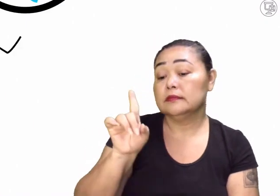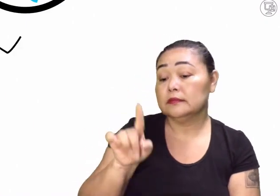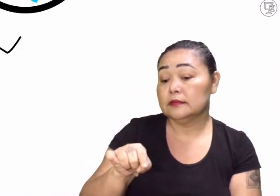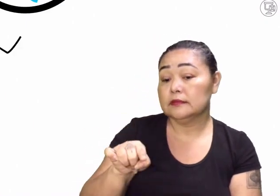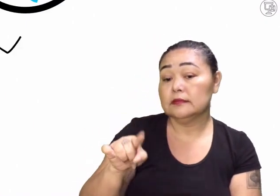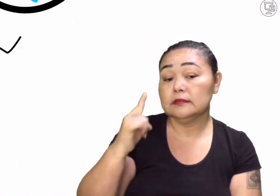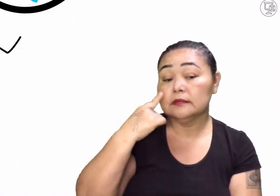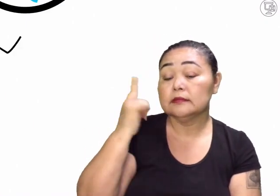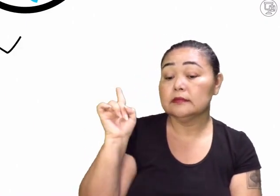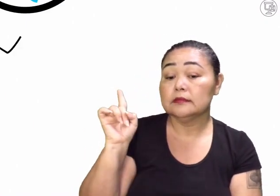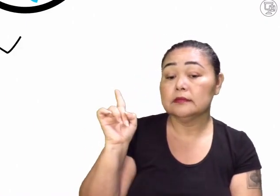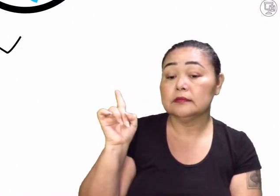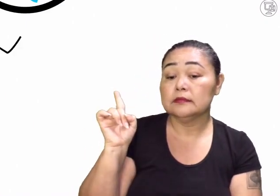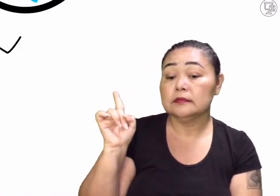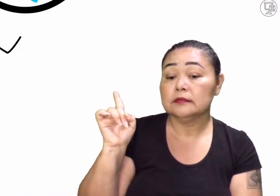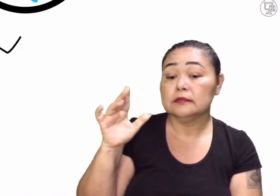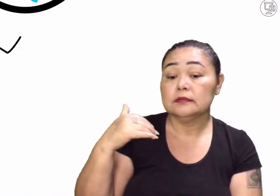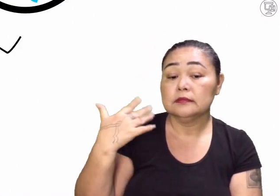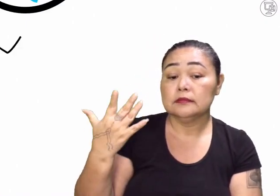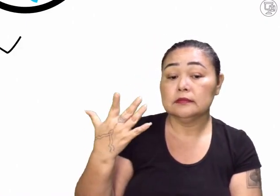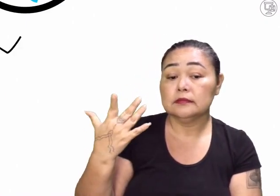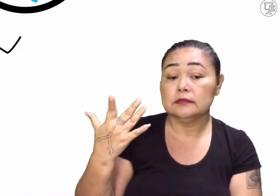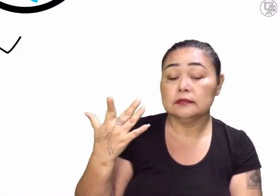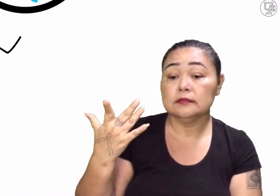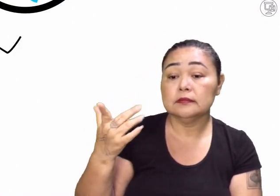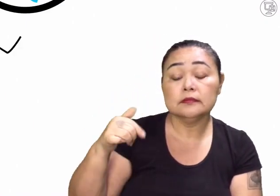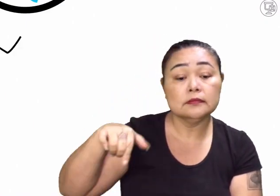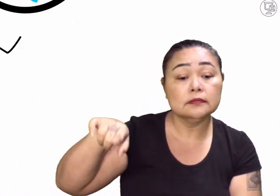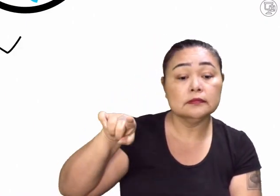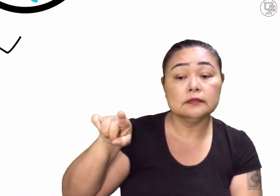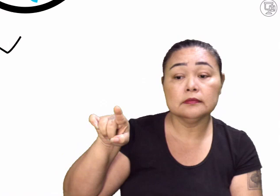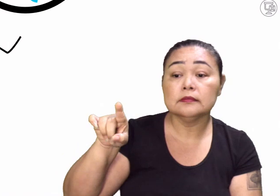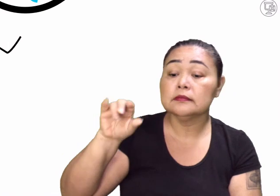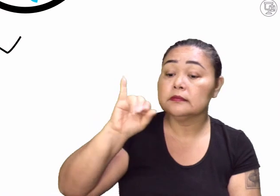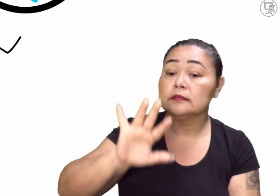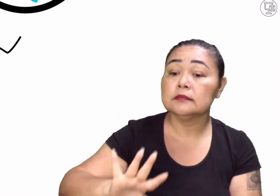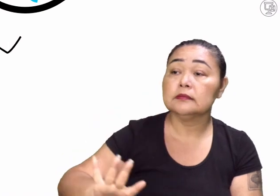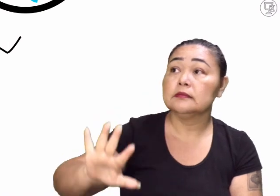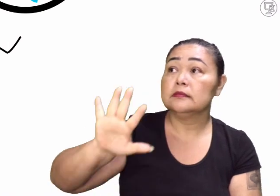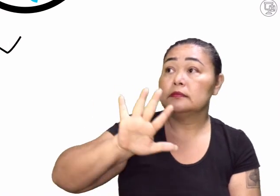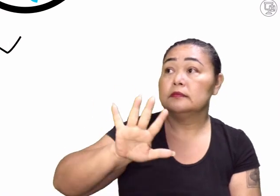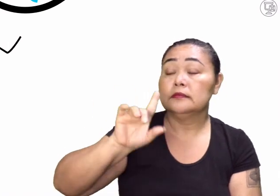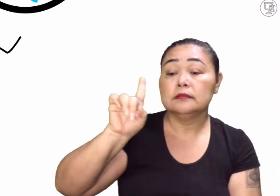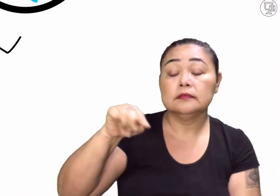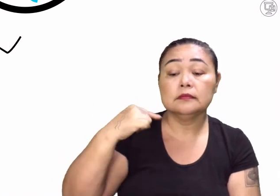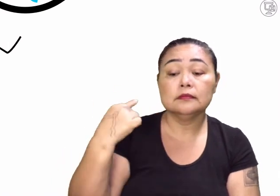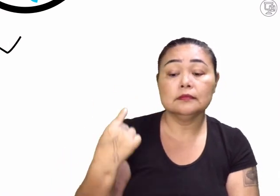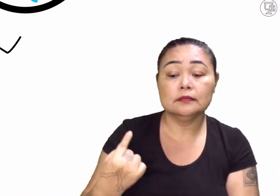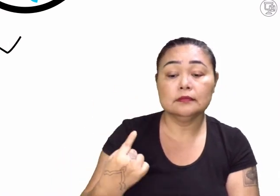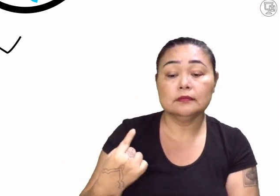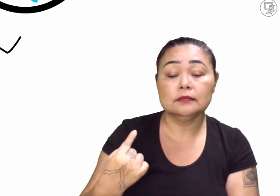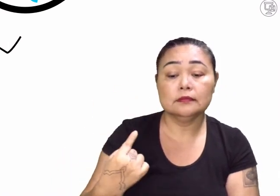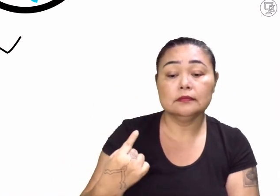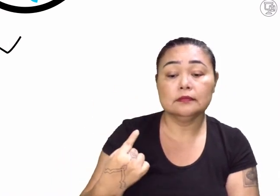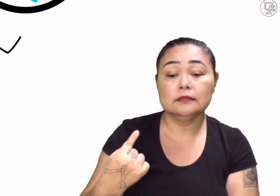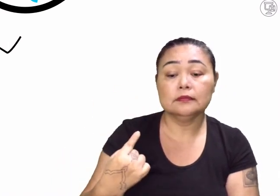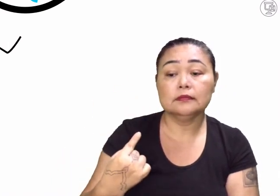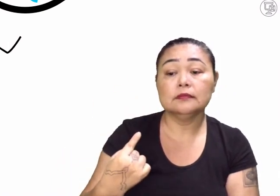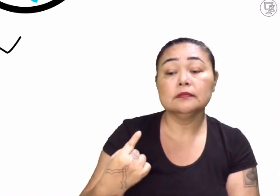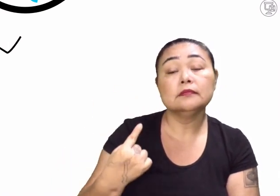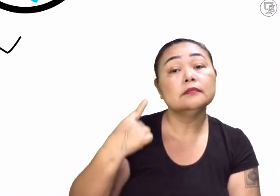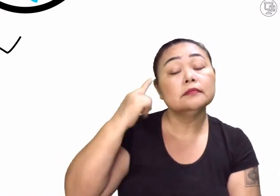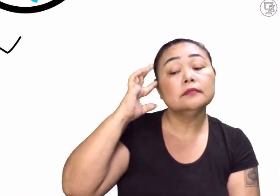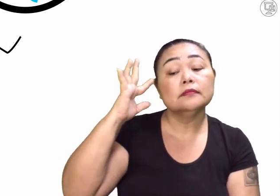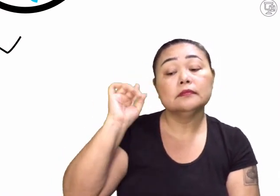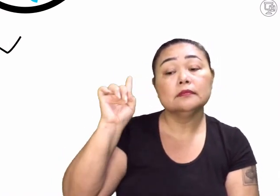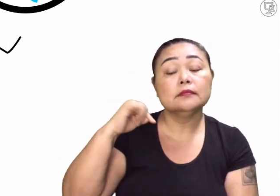volta lá, Rogério, por favor. Então, quando você vê esta imagem, nós estamos...